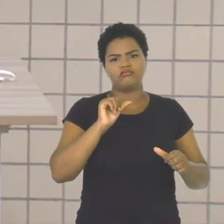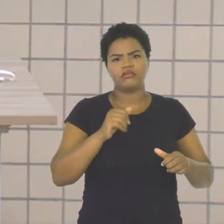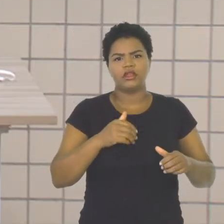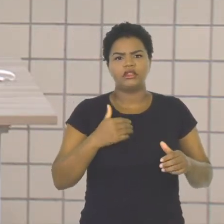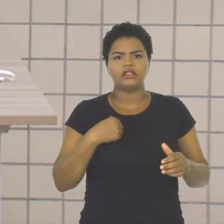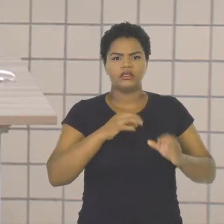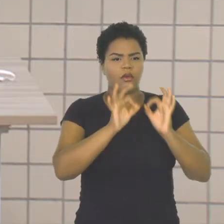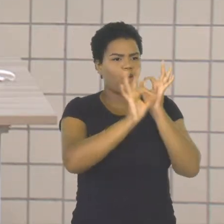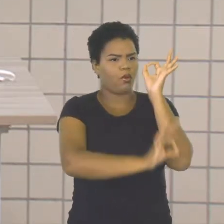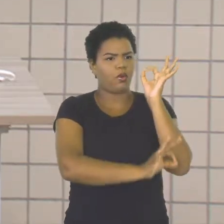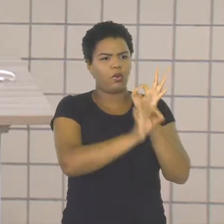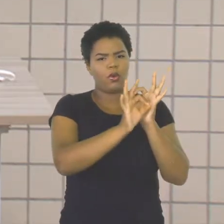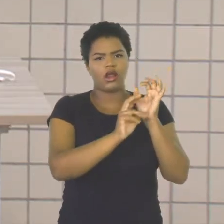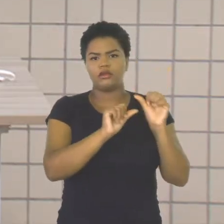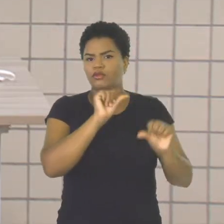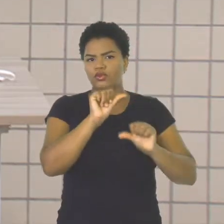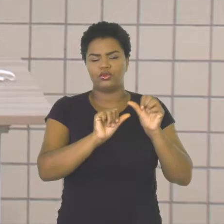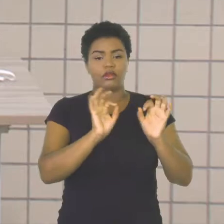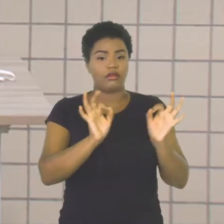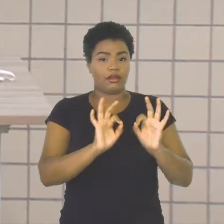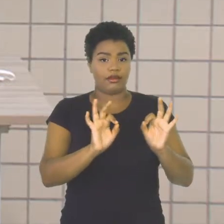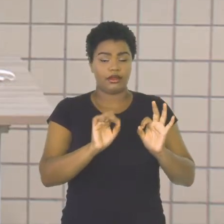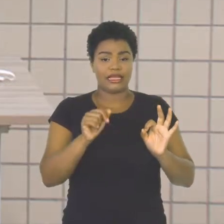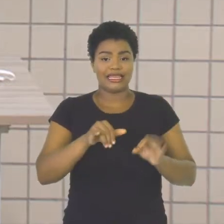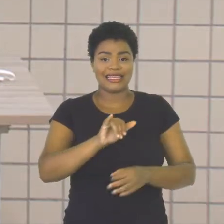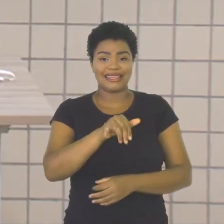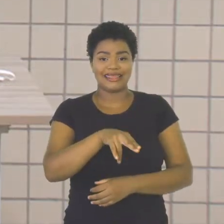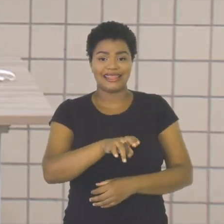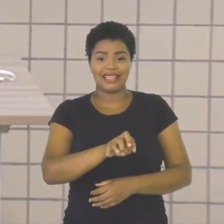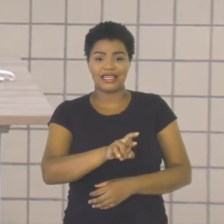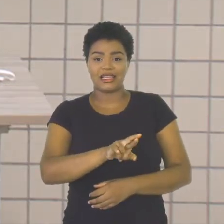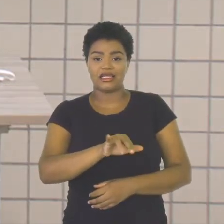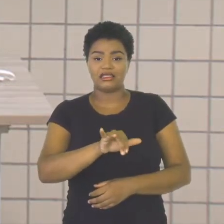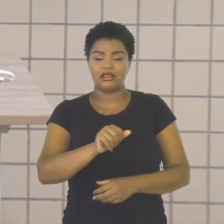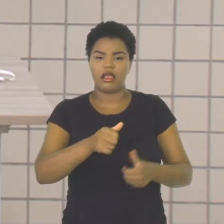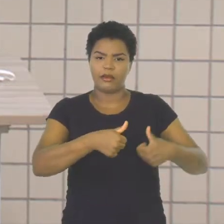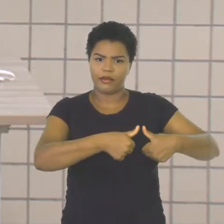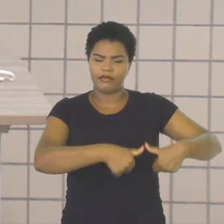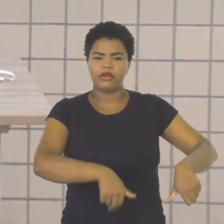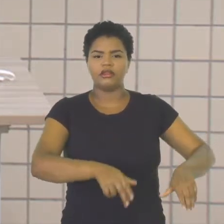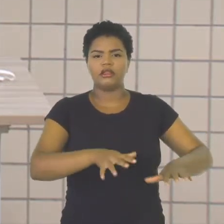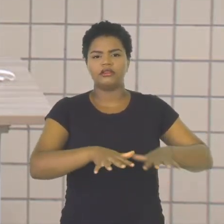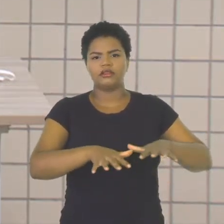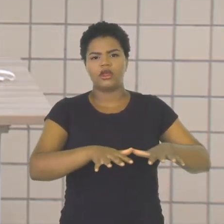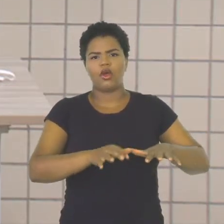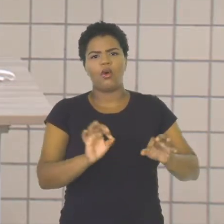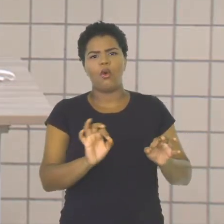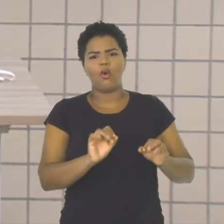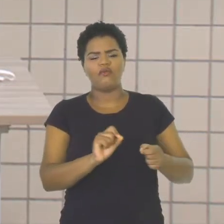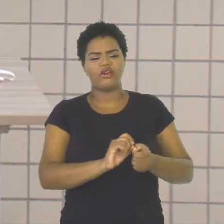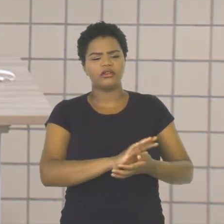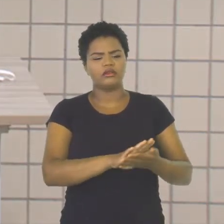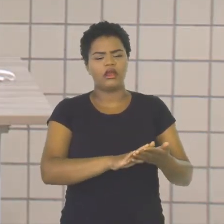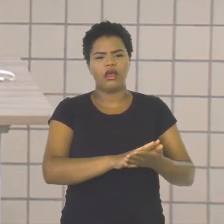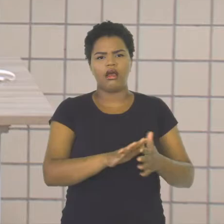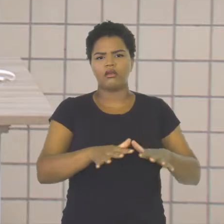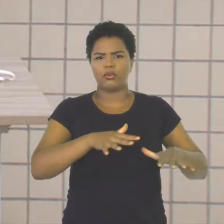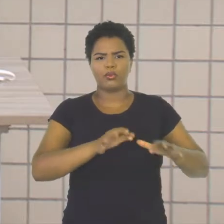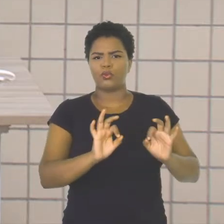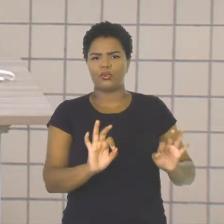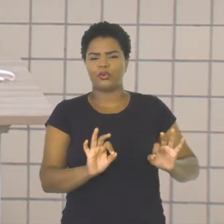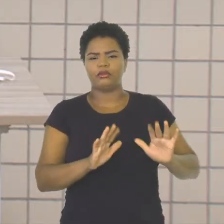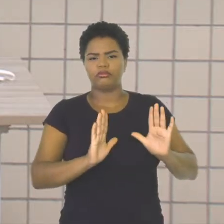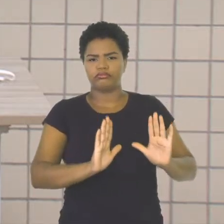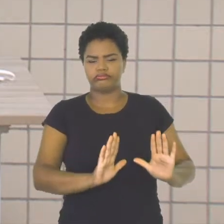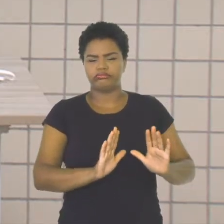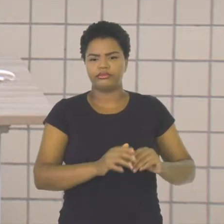Então, a inércia é a permanência dessa ação ou a inatividade dessa ação. A